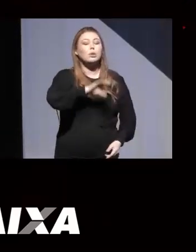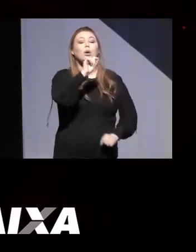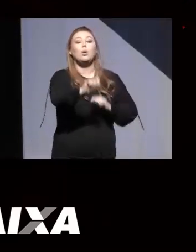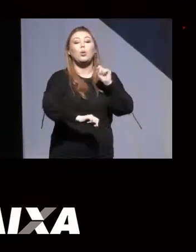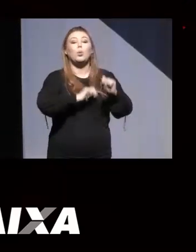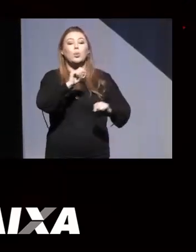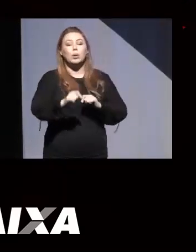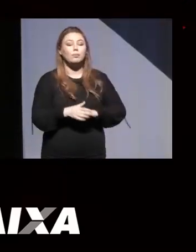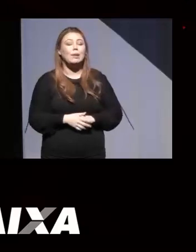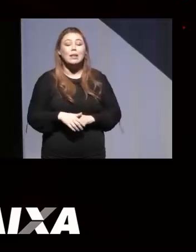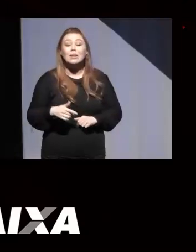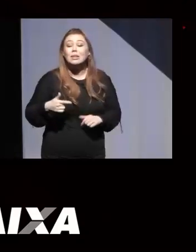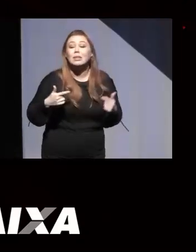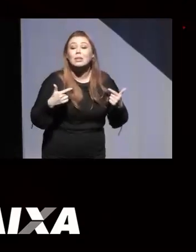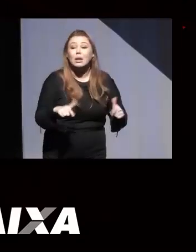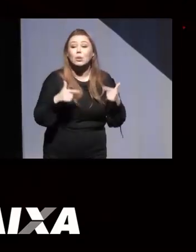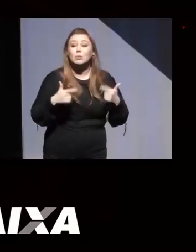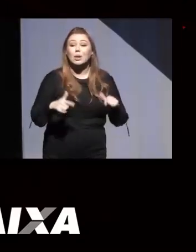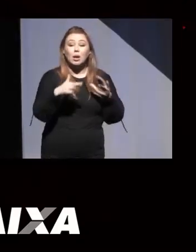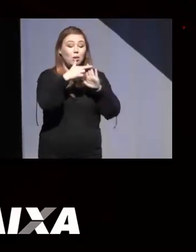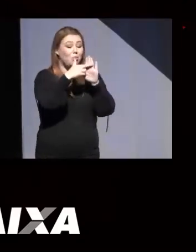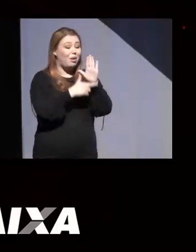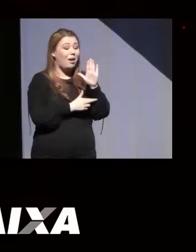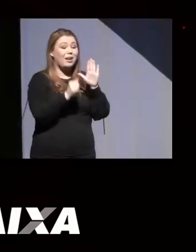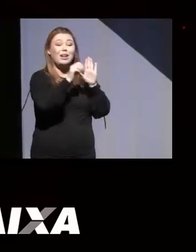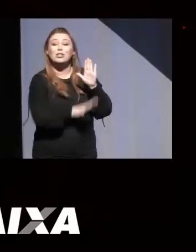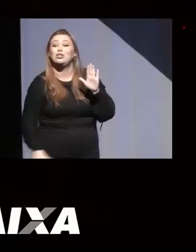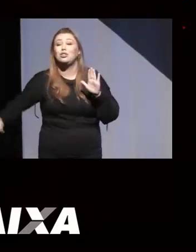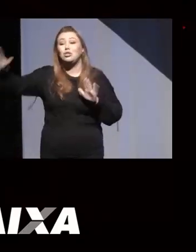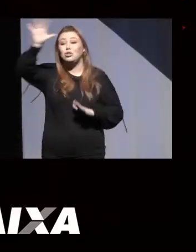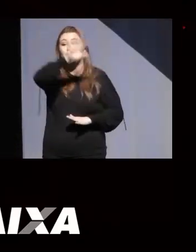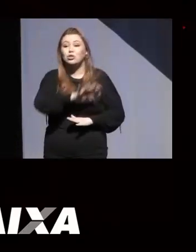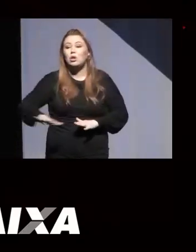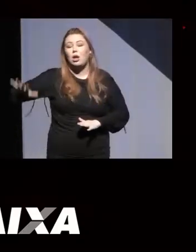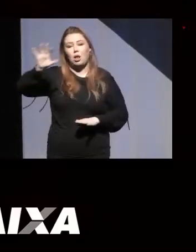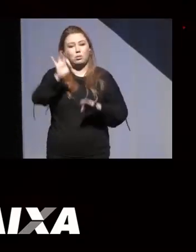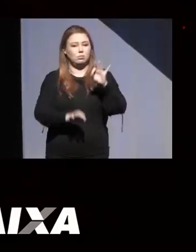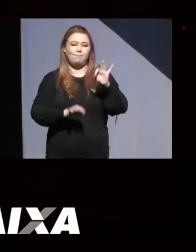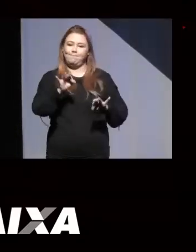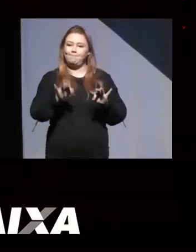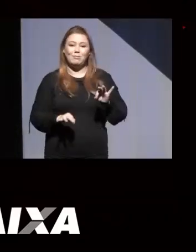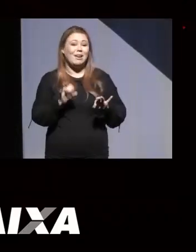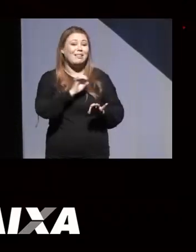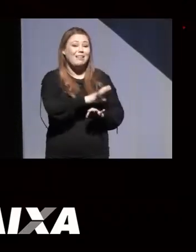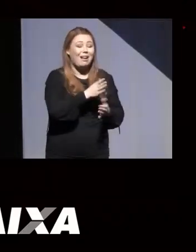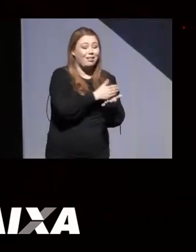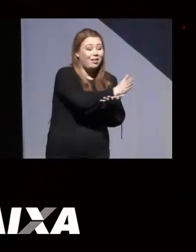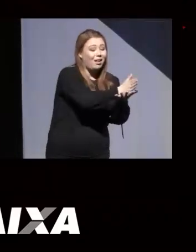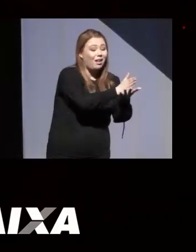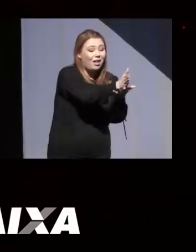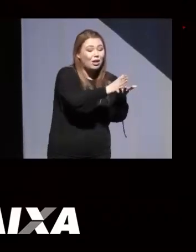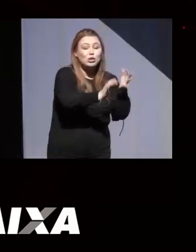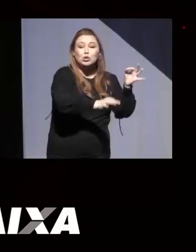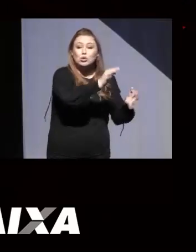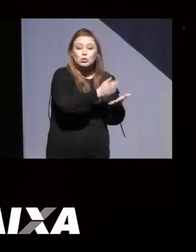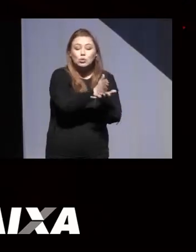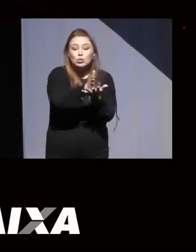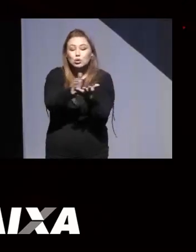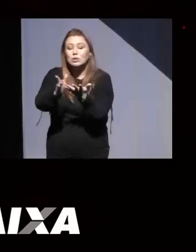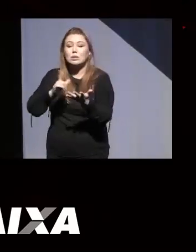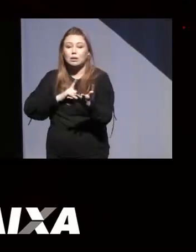ele falou assim, não existe um critério uniforme de justiça. Cada ramo do direito elege o seu. O